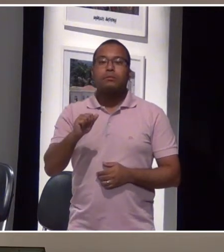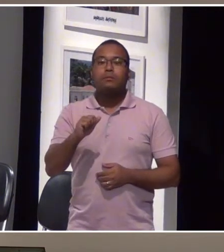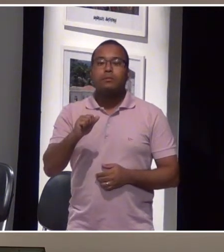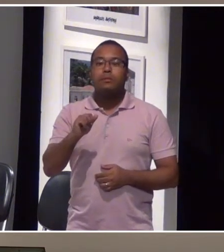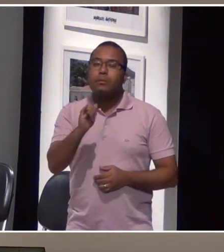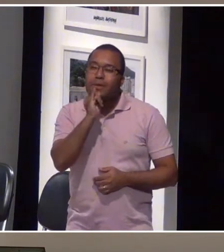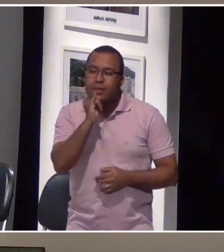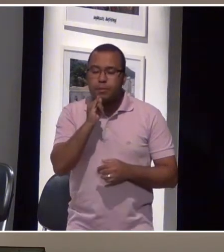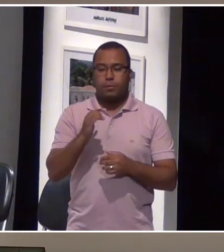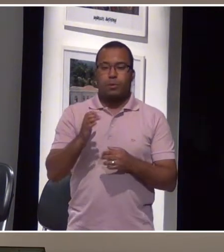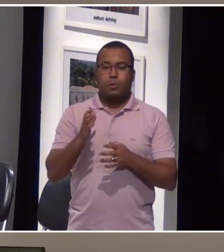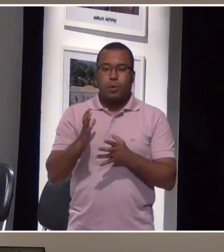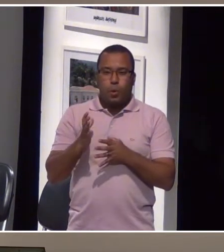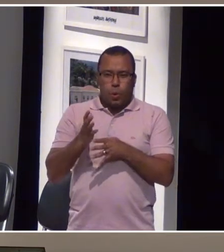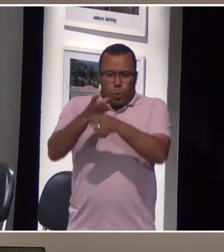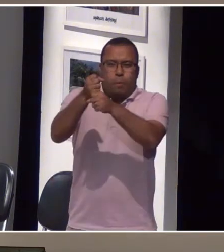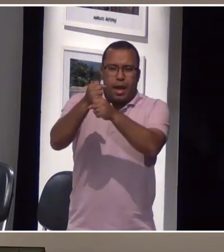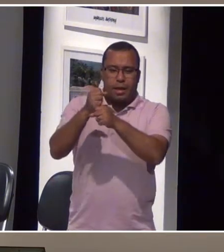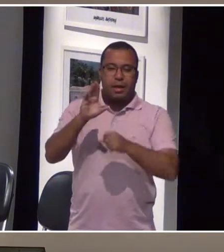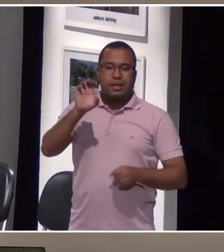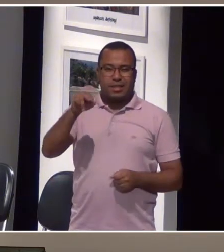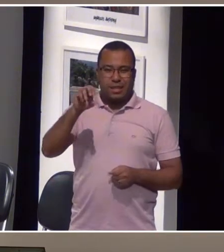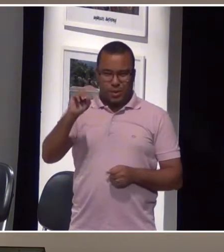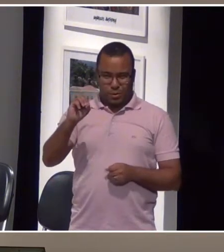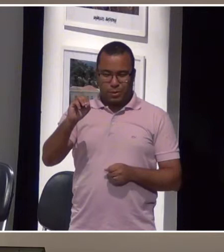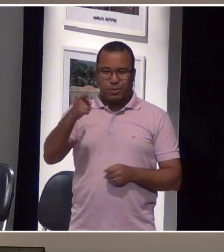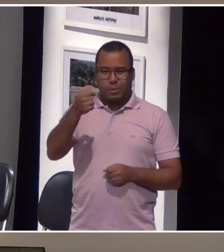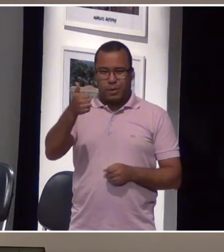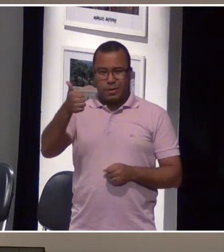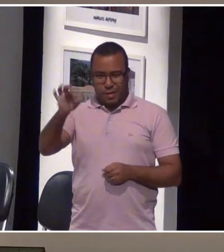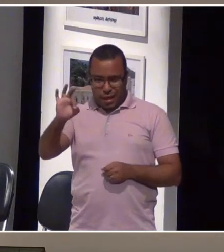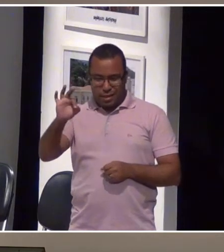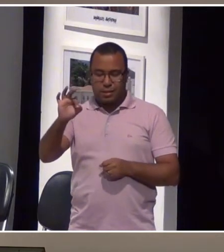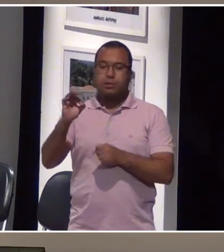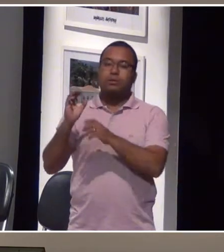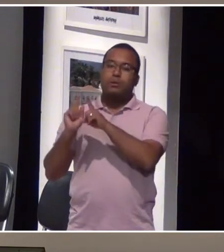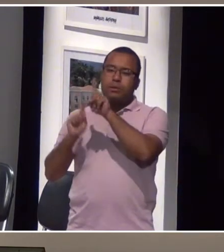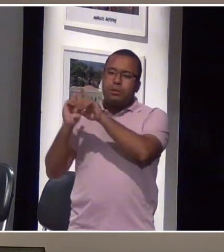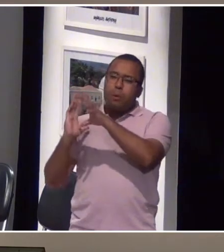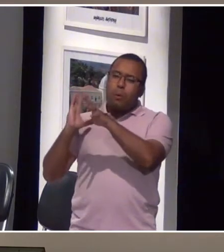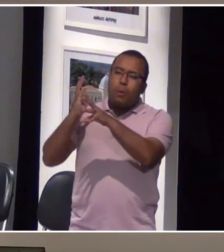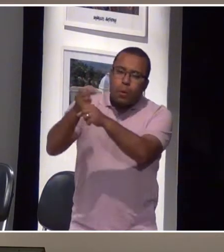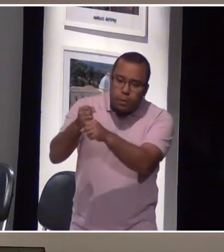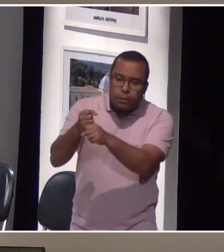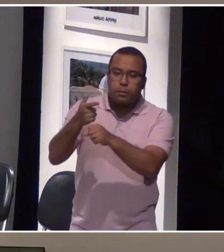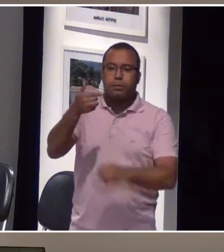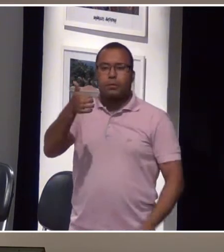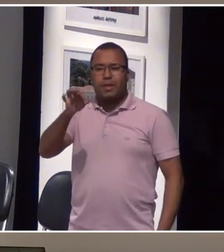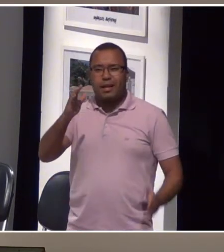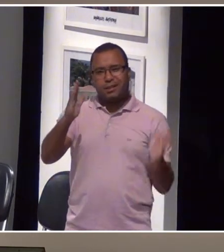numérica do censo de 2010 em relação de 2012, o levantamento estatístico de 2010 a